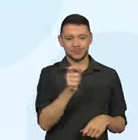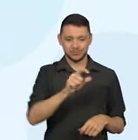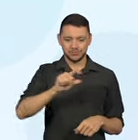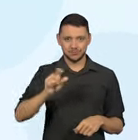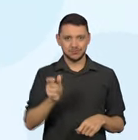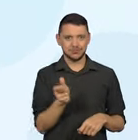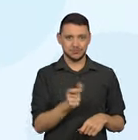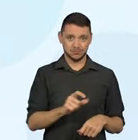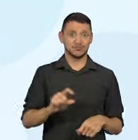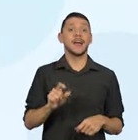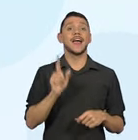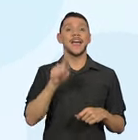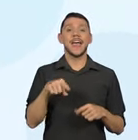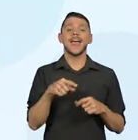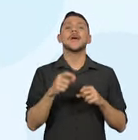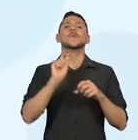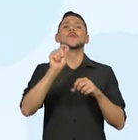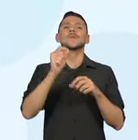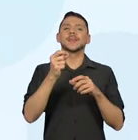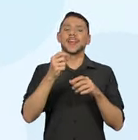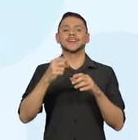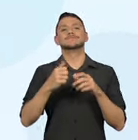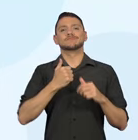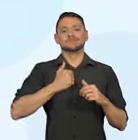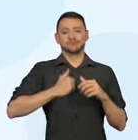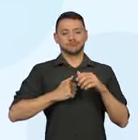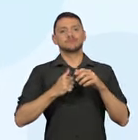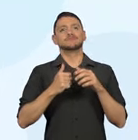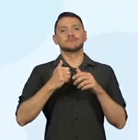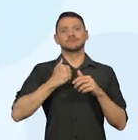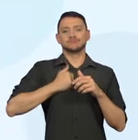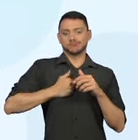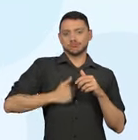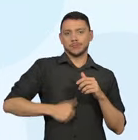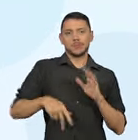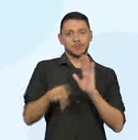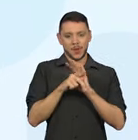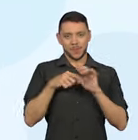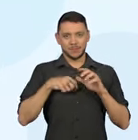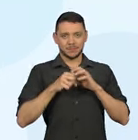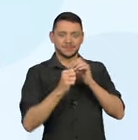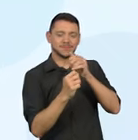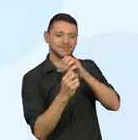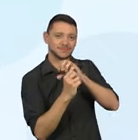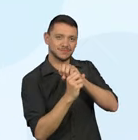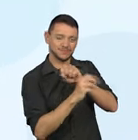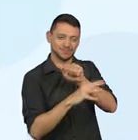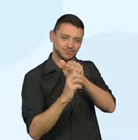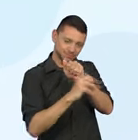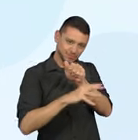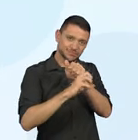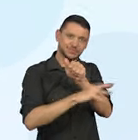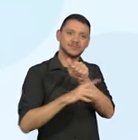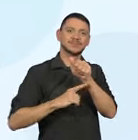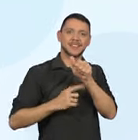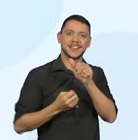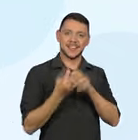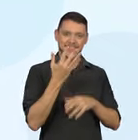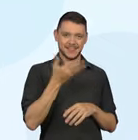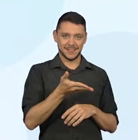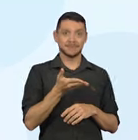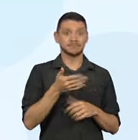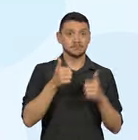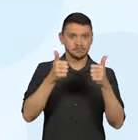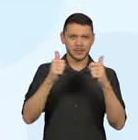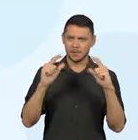aula só falando isso aqui, uma para cada etapa. Hoje estamos nessa aqui, beleza? Tiraram o print?